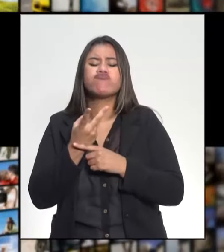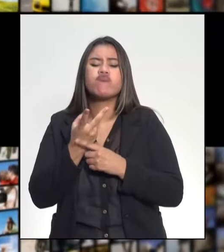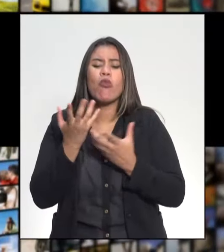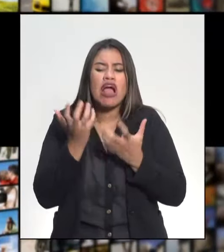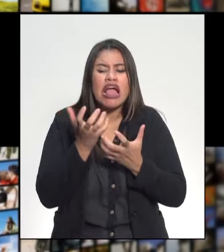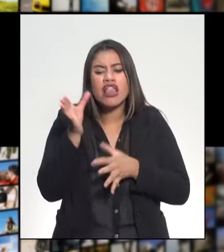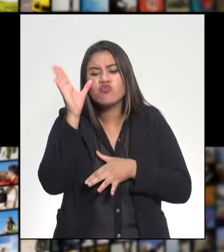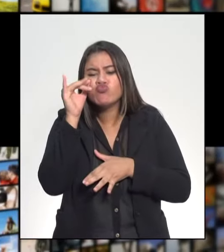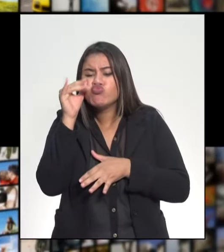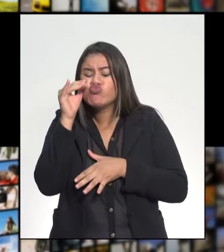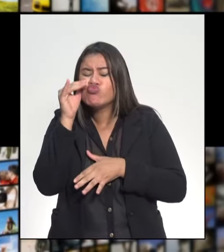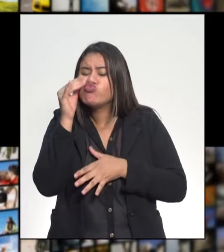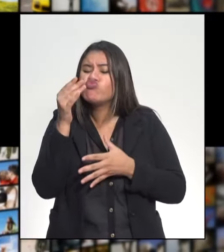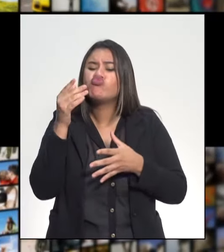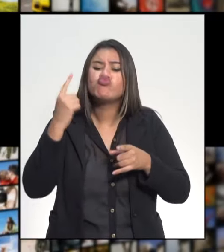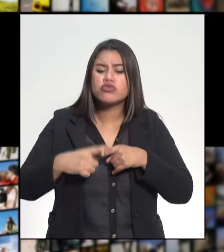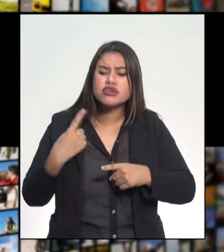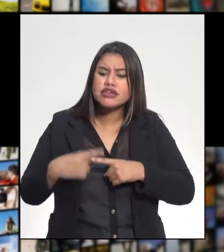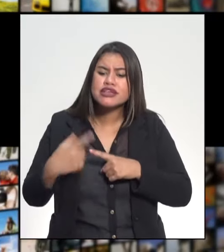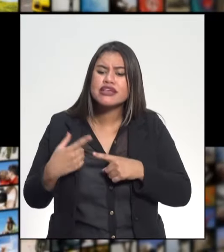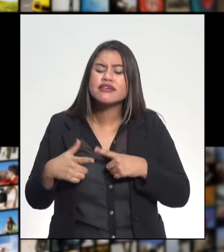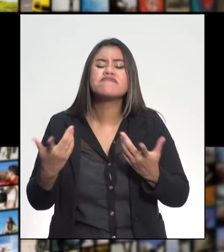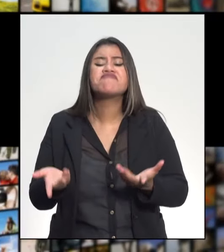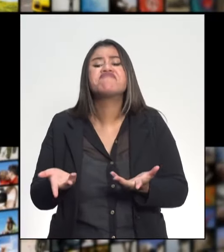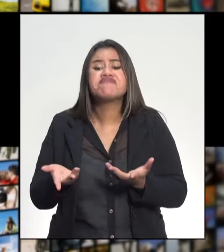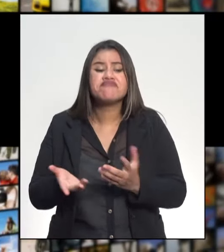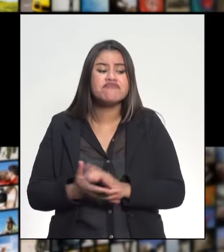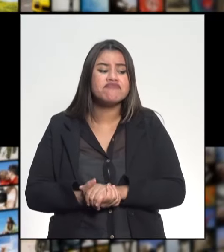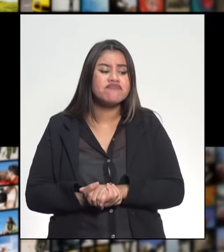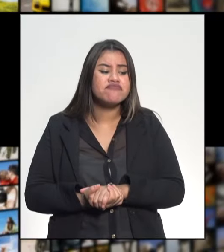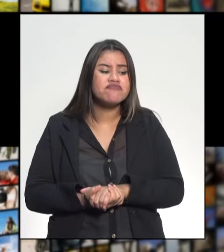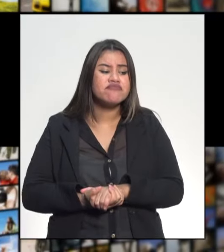a buscar novas informações? Por que isso?